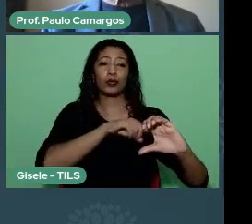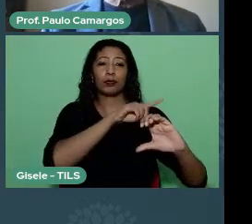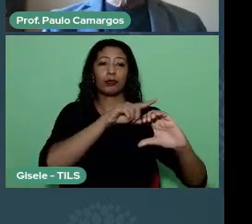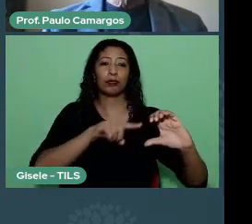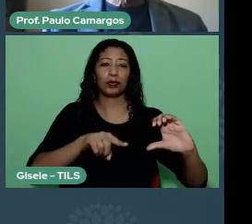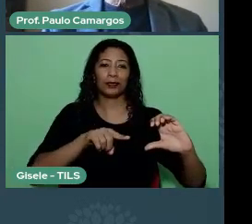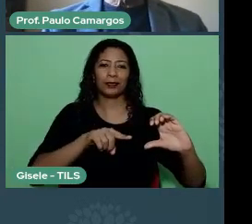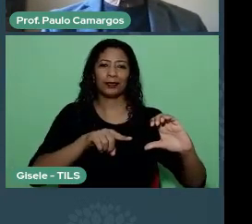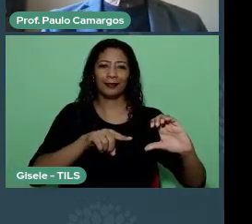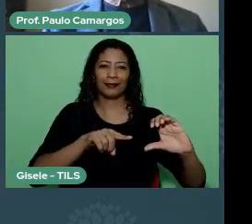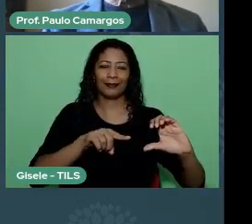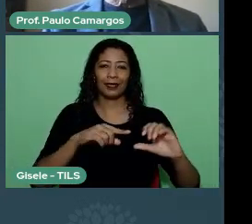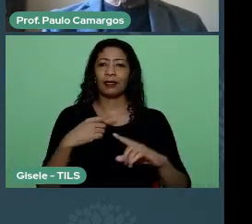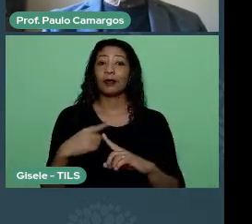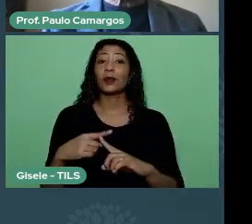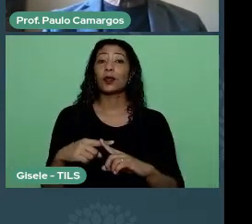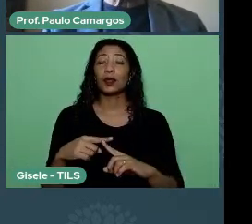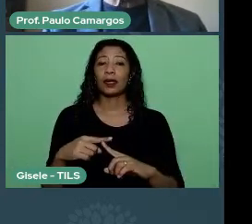com essa